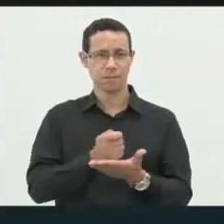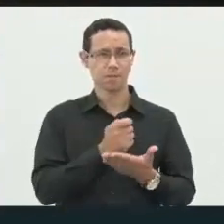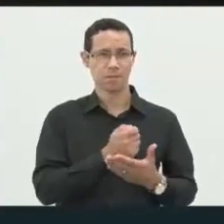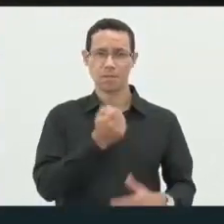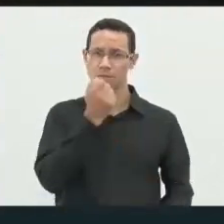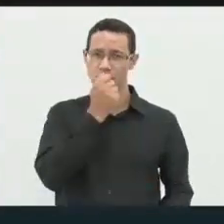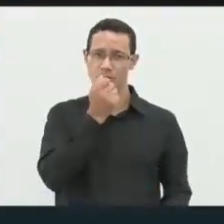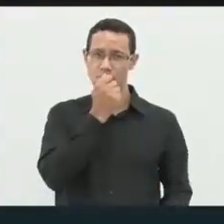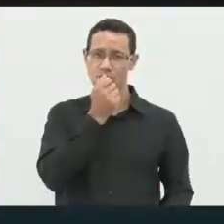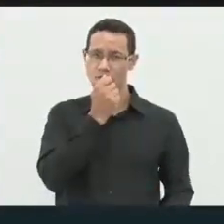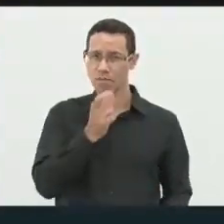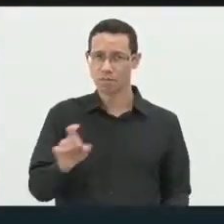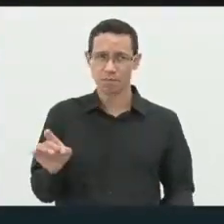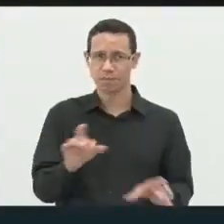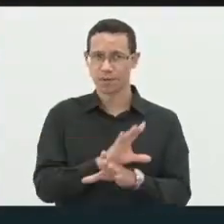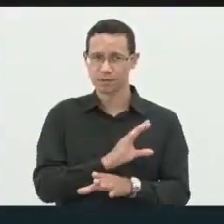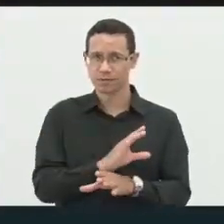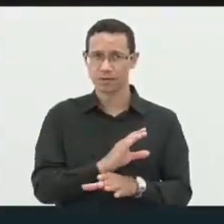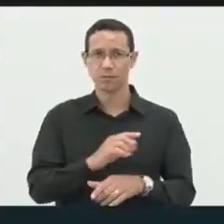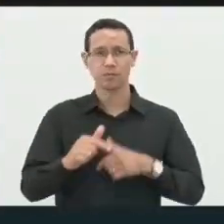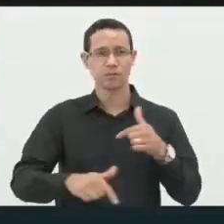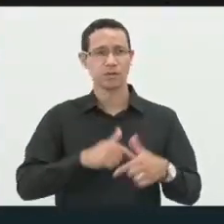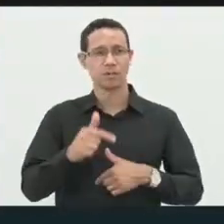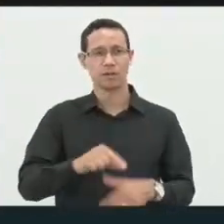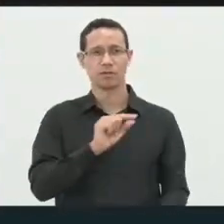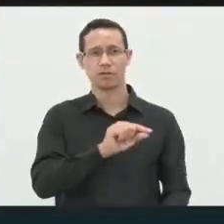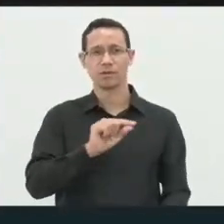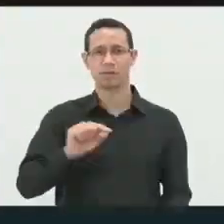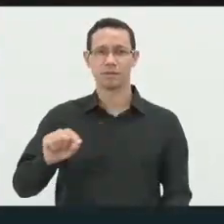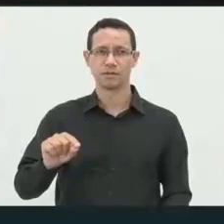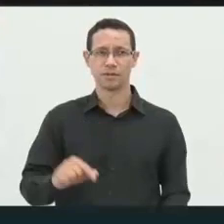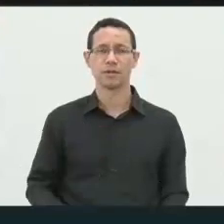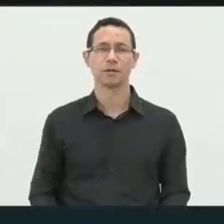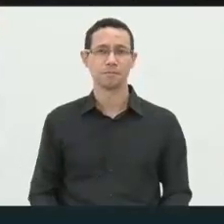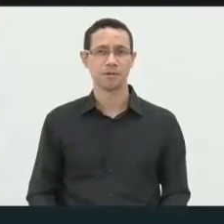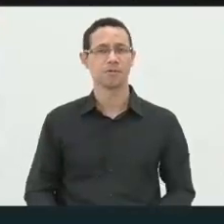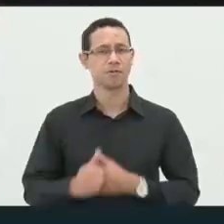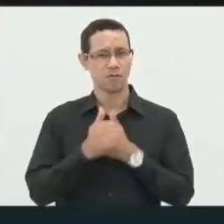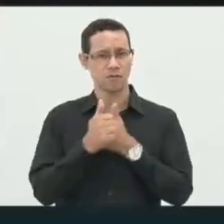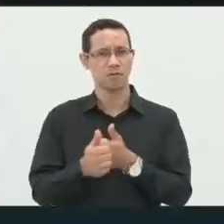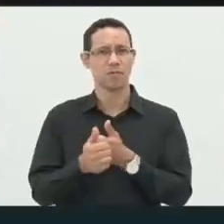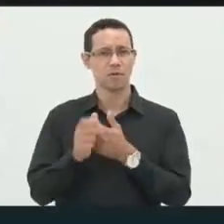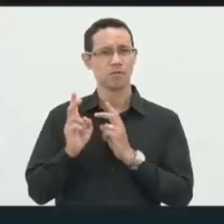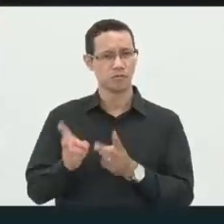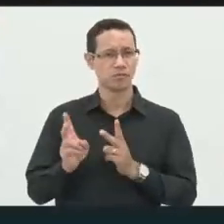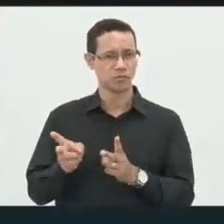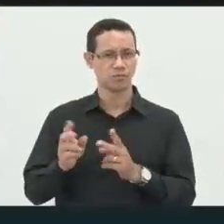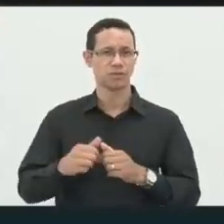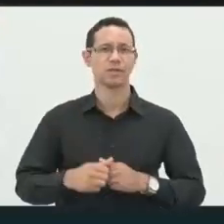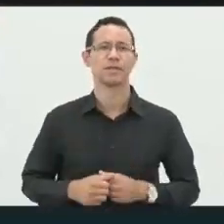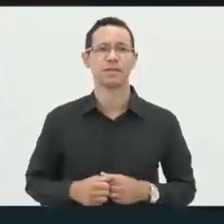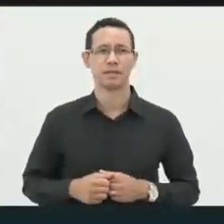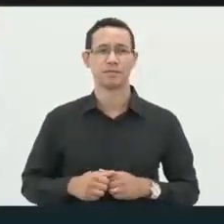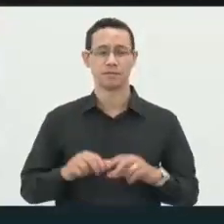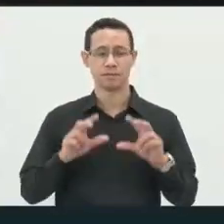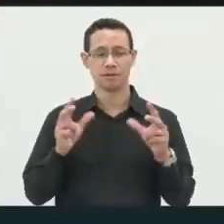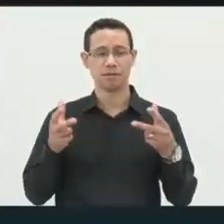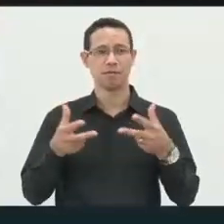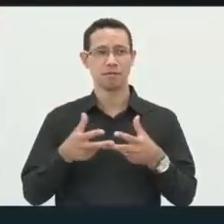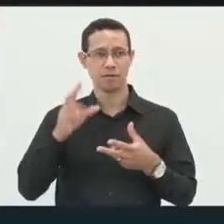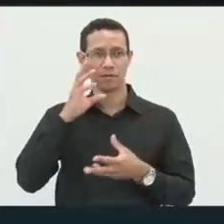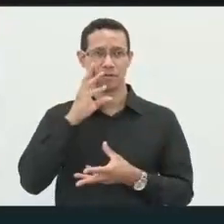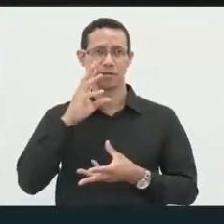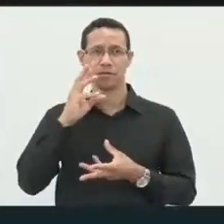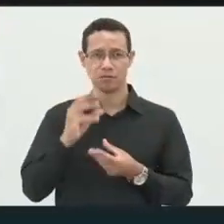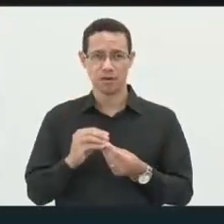aconteceu para esses trabalhadores e não vou deixar de acompanhar viu senhor presidente Então essa casa para concluir